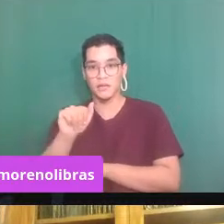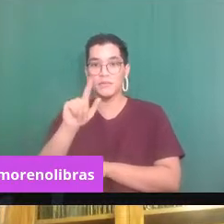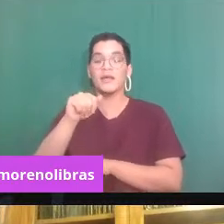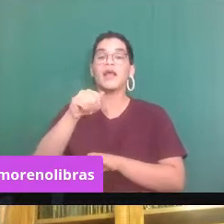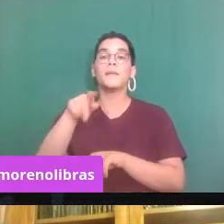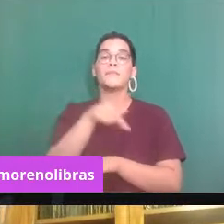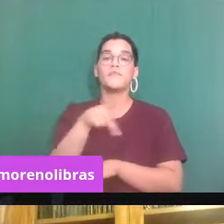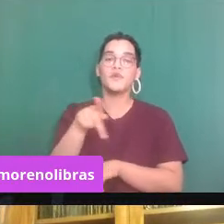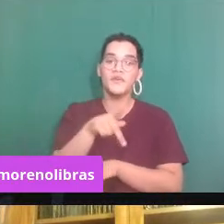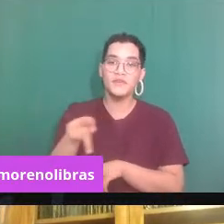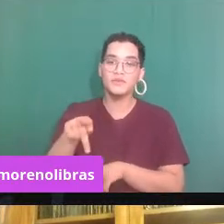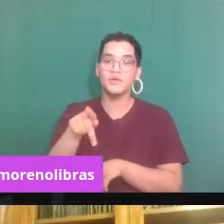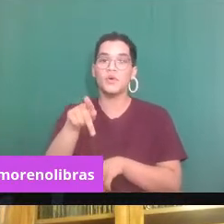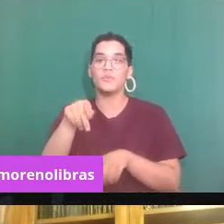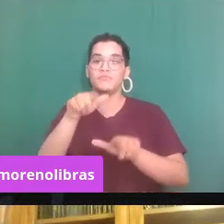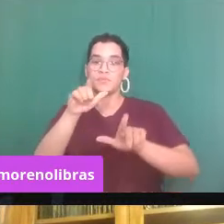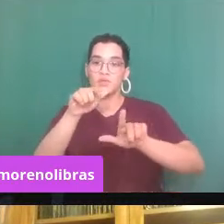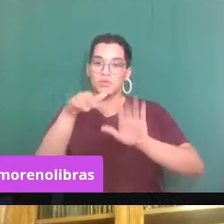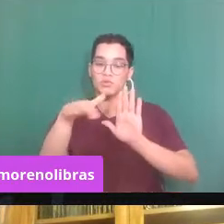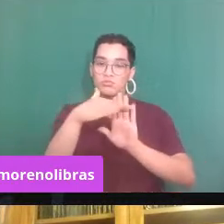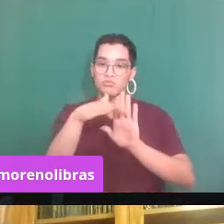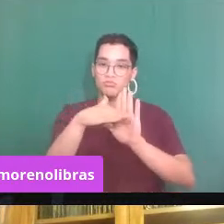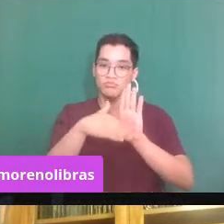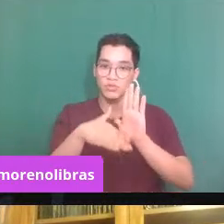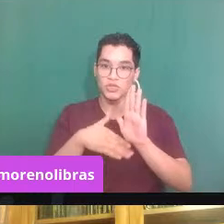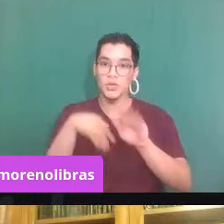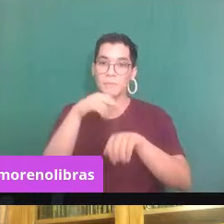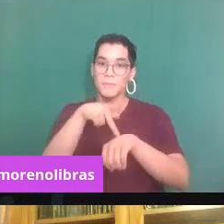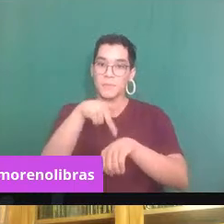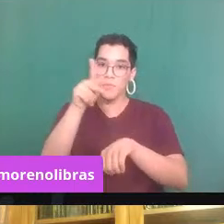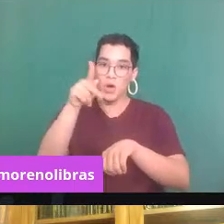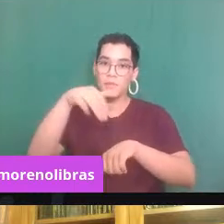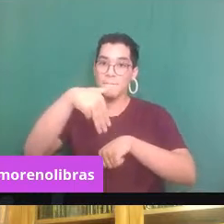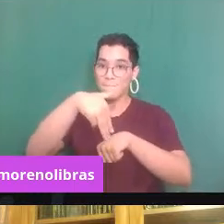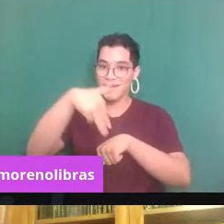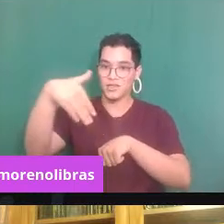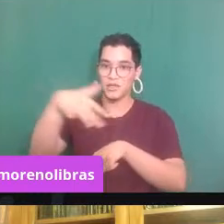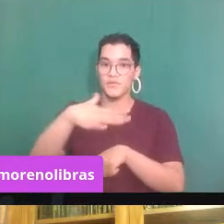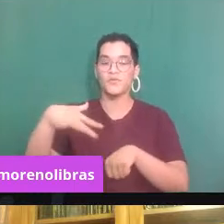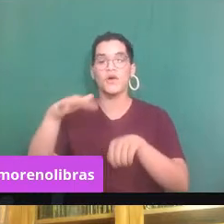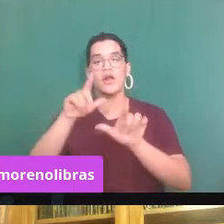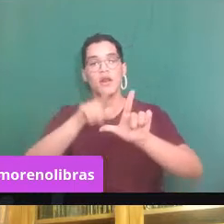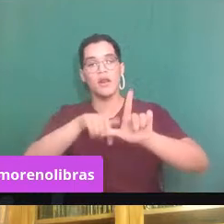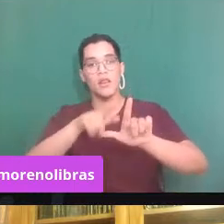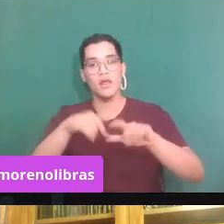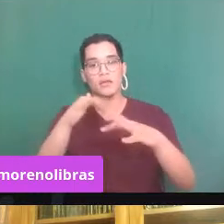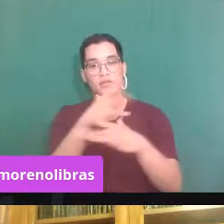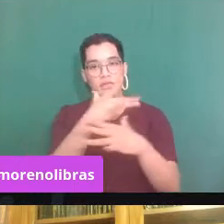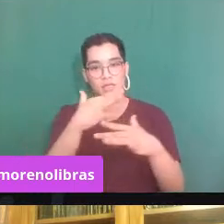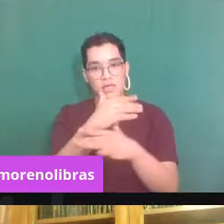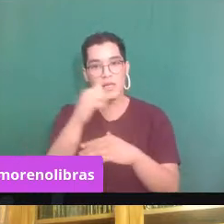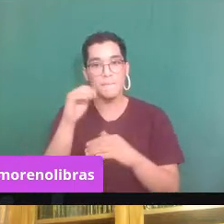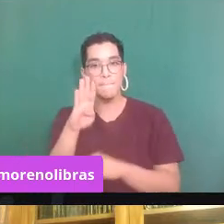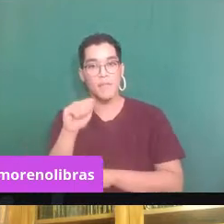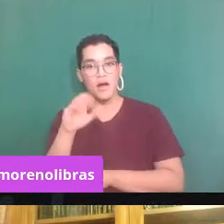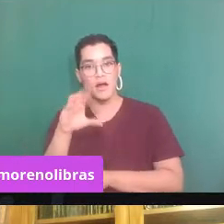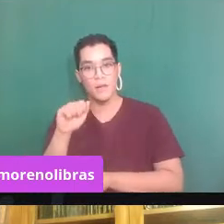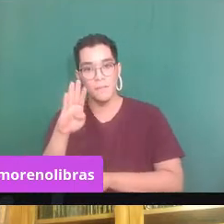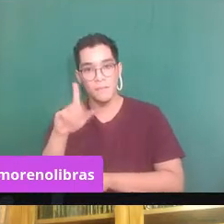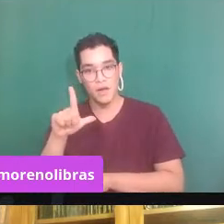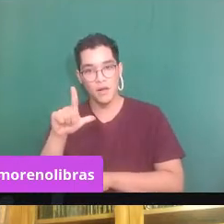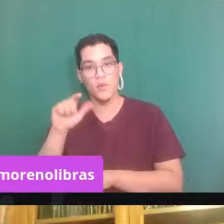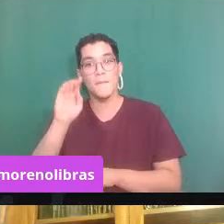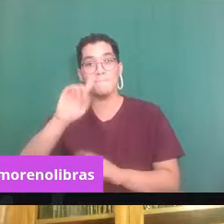Letras em Bacabal, meu orientador de mestrado. E também aos nossos intérpretes, Ilka